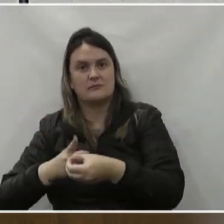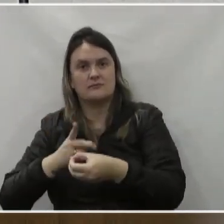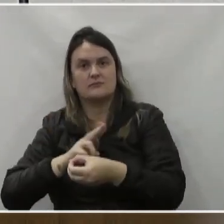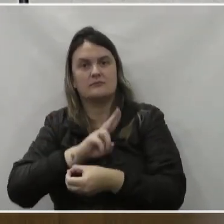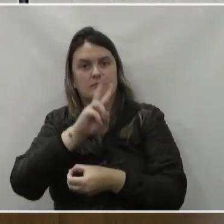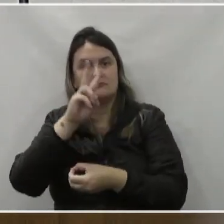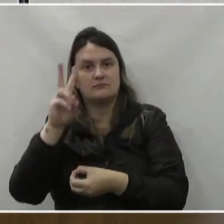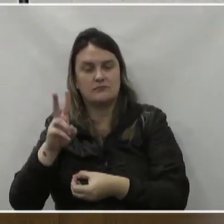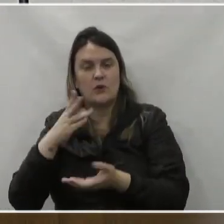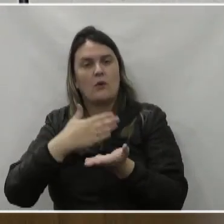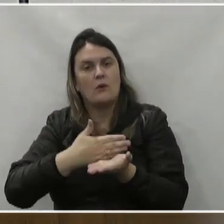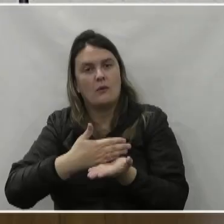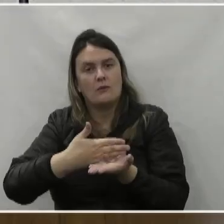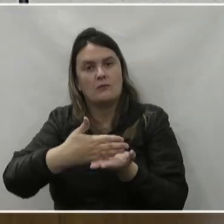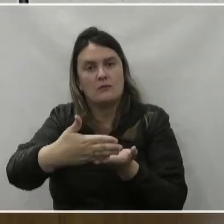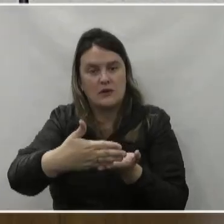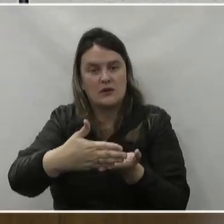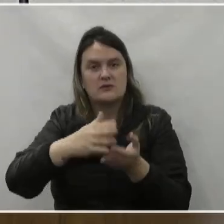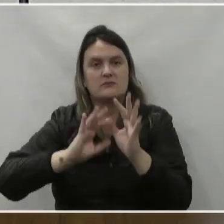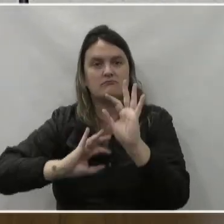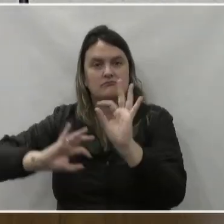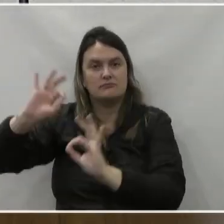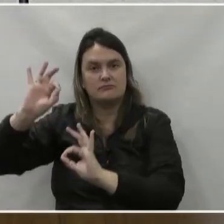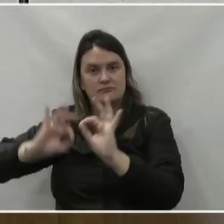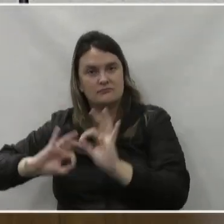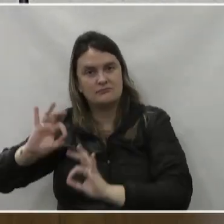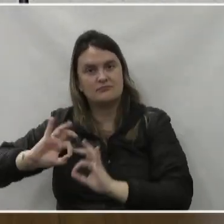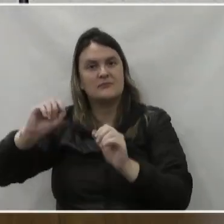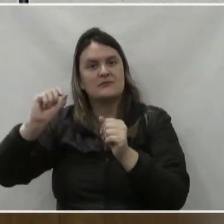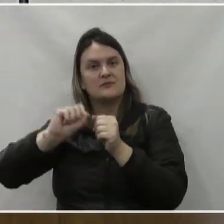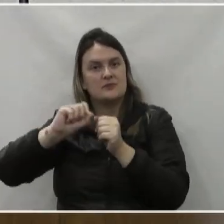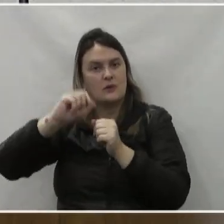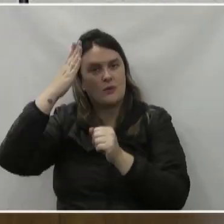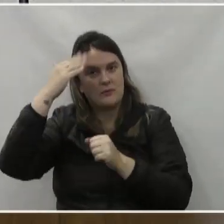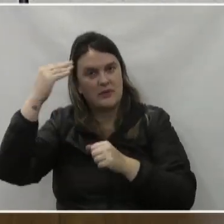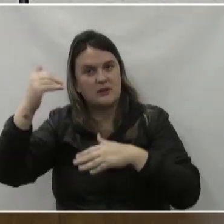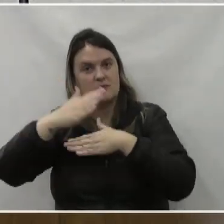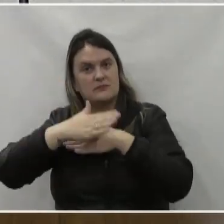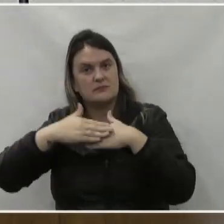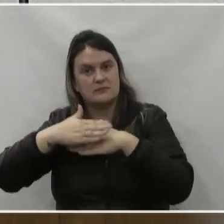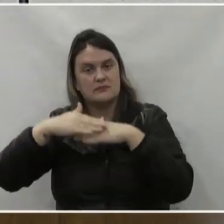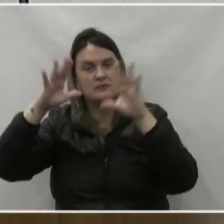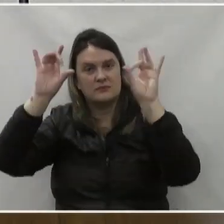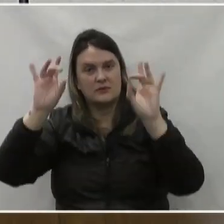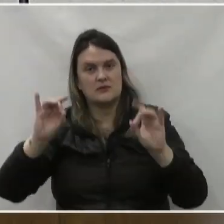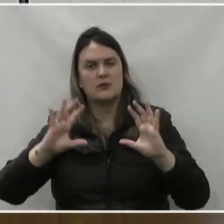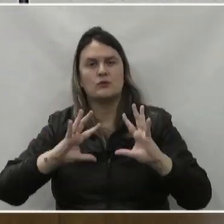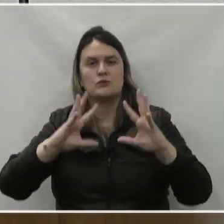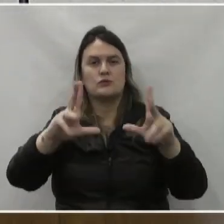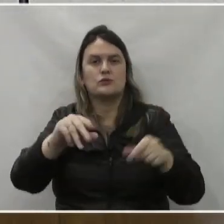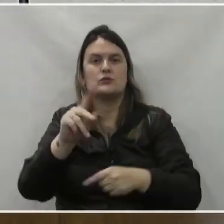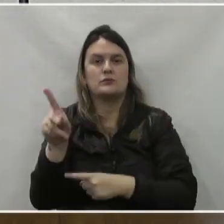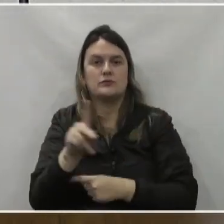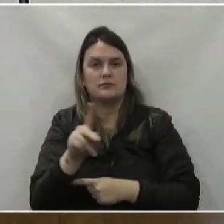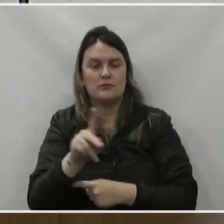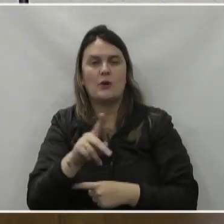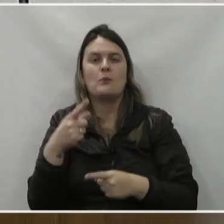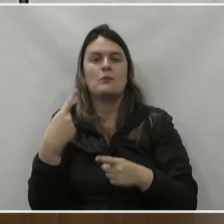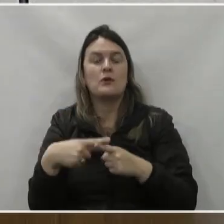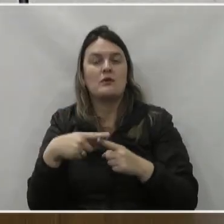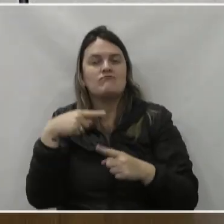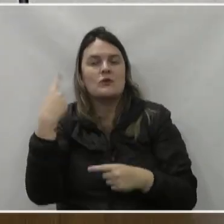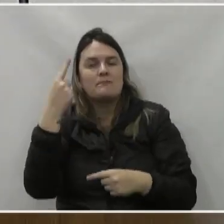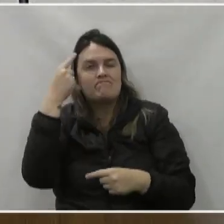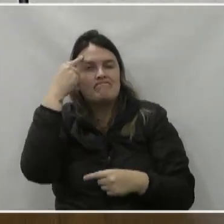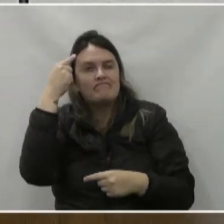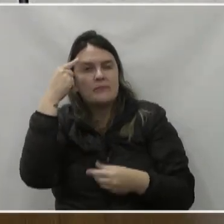Vitória, damos início aos preparativos para homenagear com carinho os professores. Porque, ao idealizar